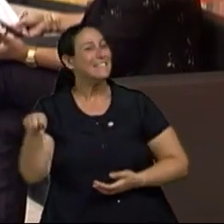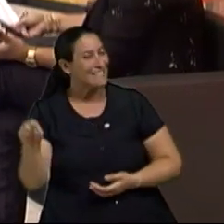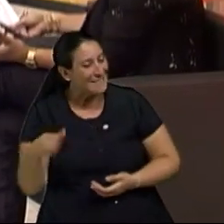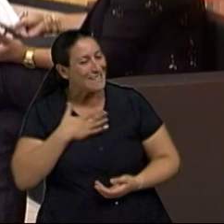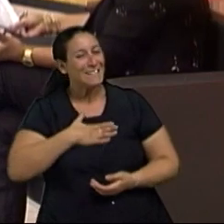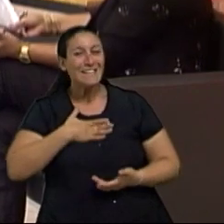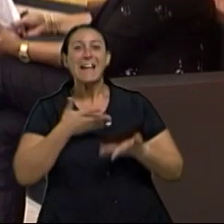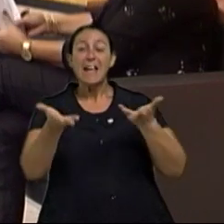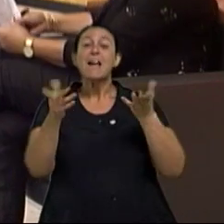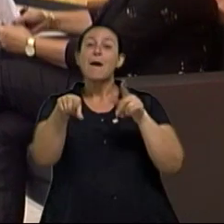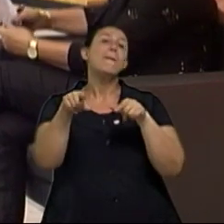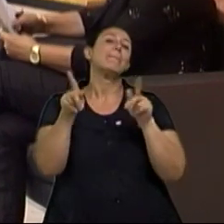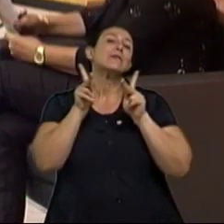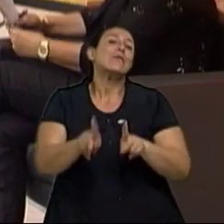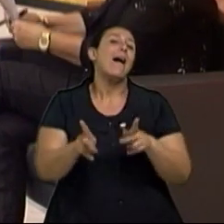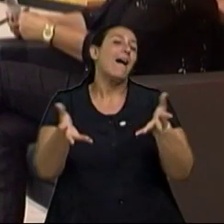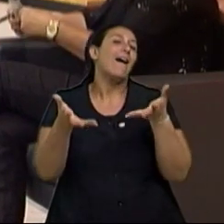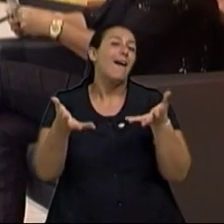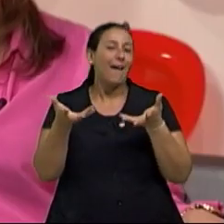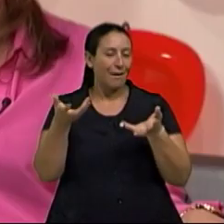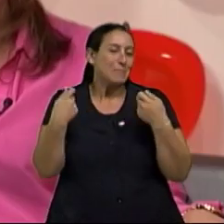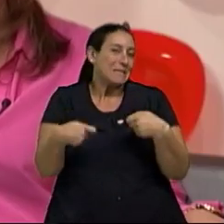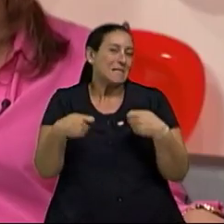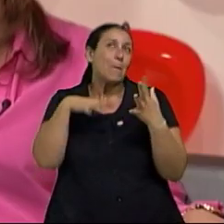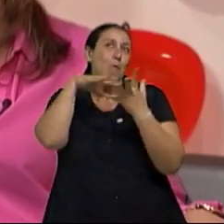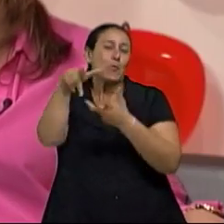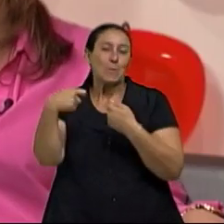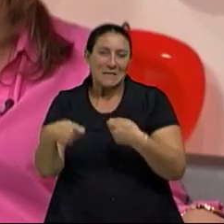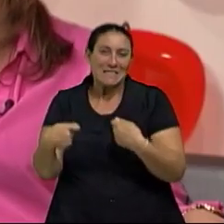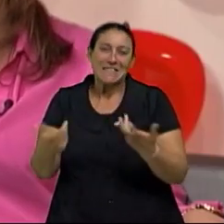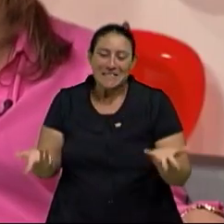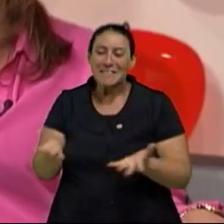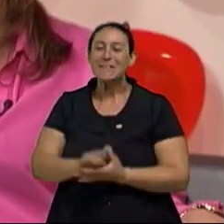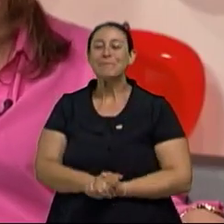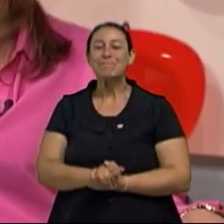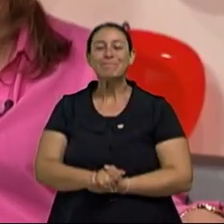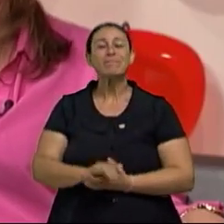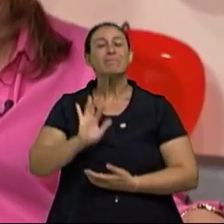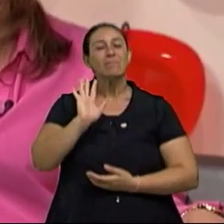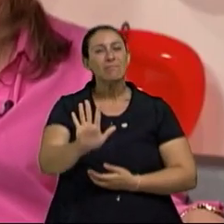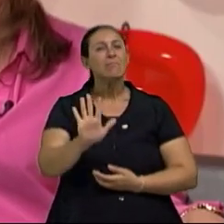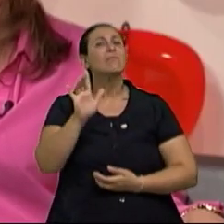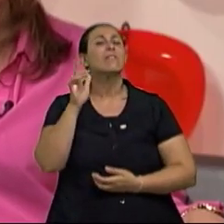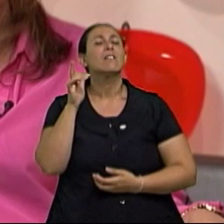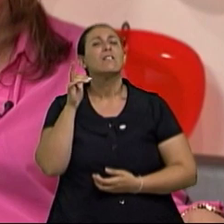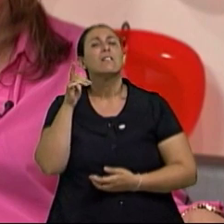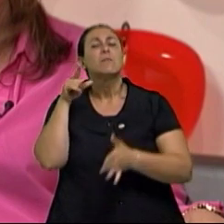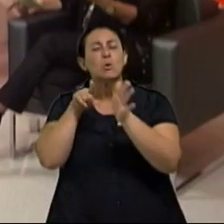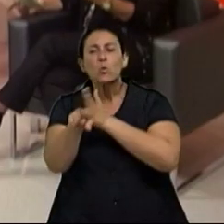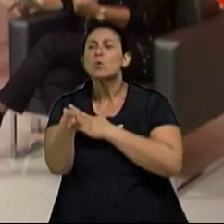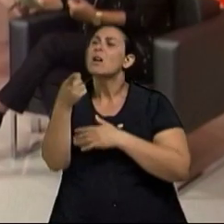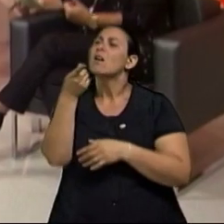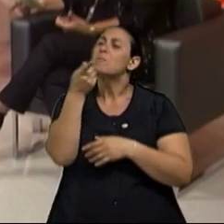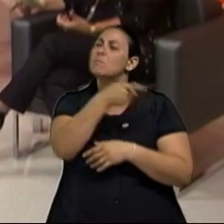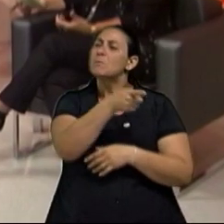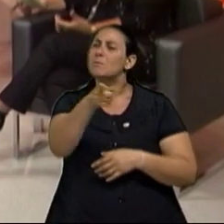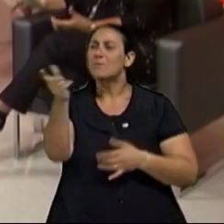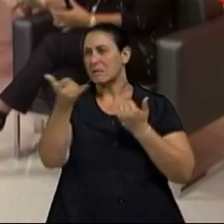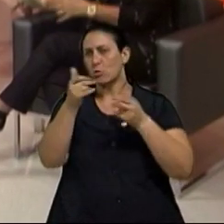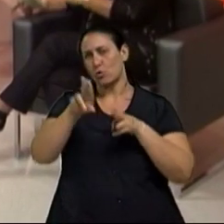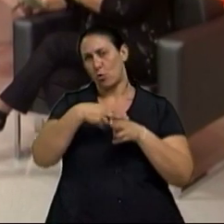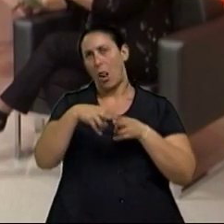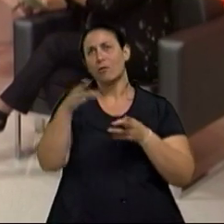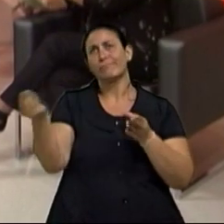precisando? Isso o mundo está precisando disso, né? Bom, mas agora eu quero saber o seguinte, aquelas adições de outros componentes no chocolate, como, por